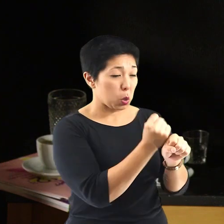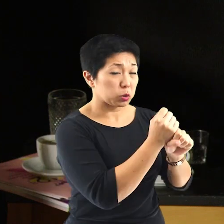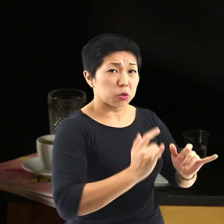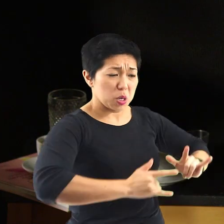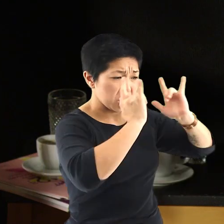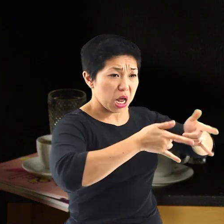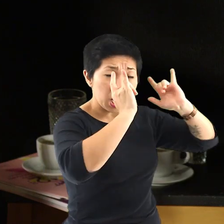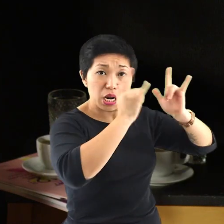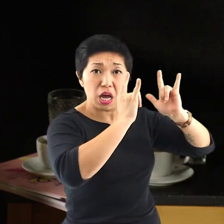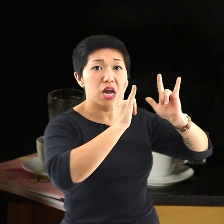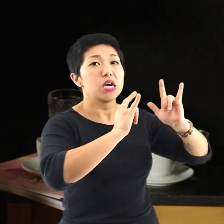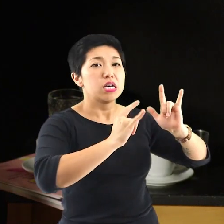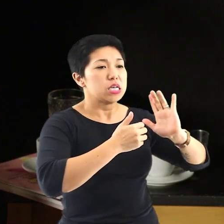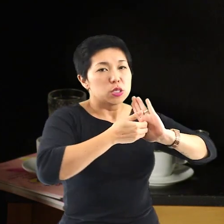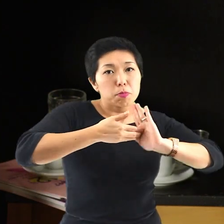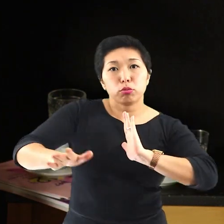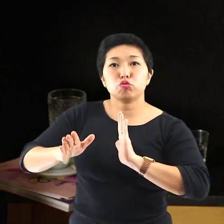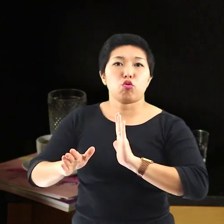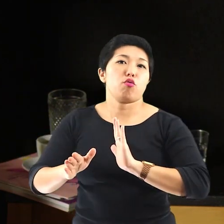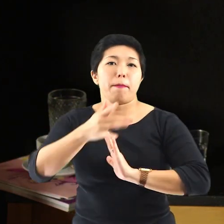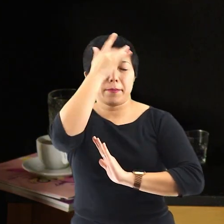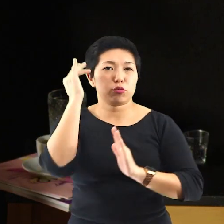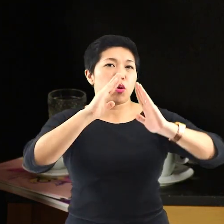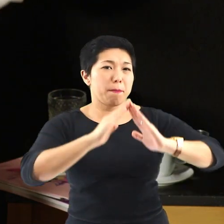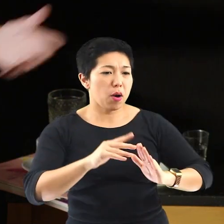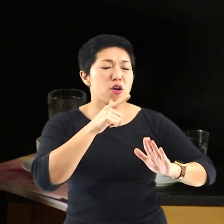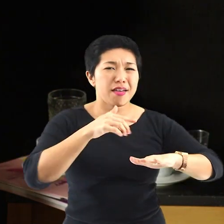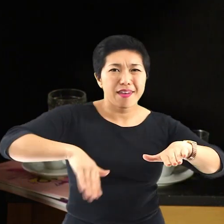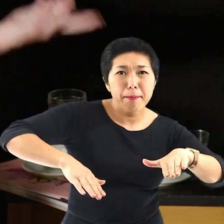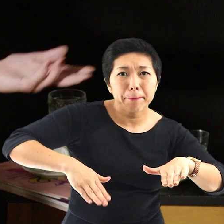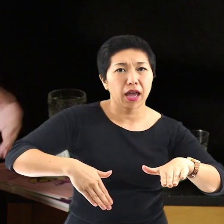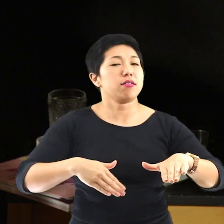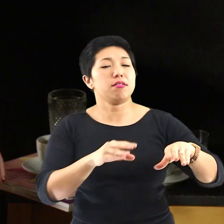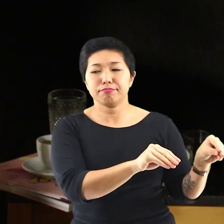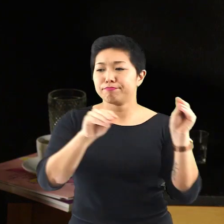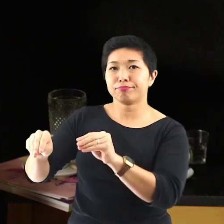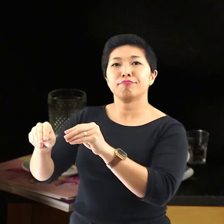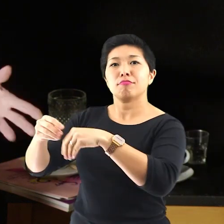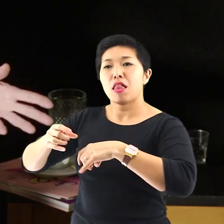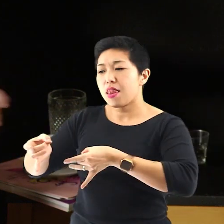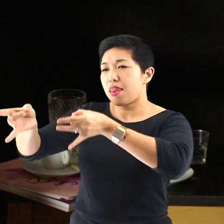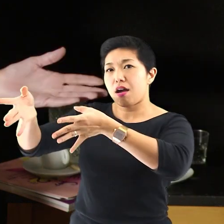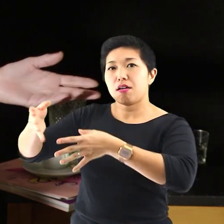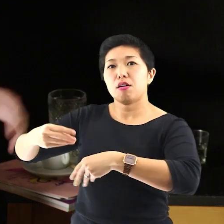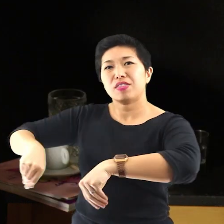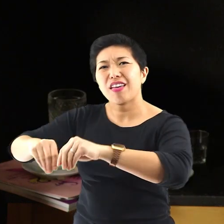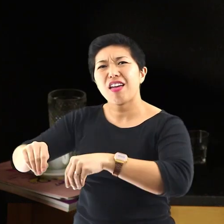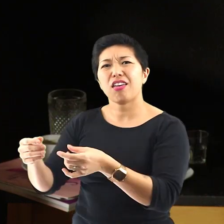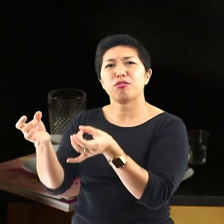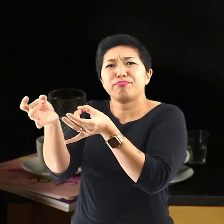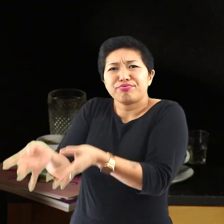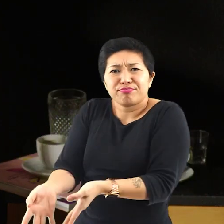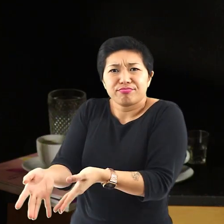os pescadores da orla e enviaram para um lugar, um terreno completamente abandonado, com 30 quilômetros